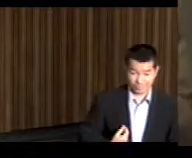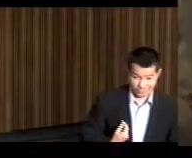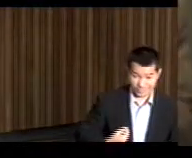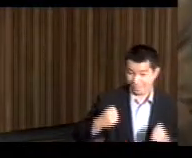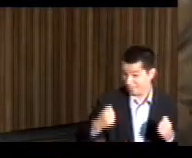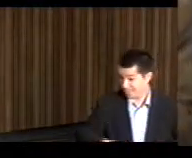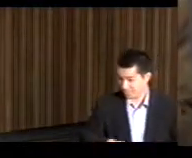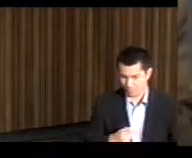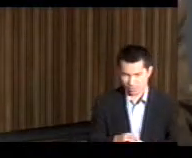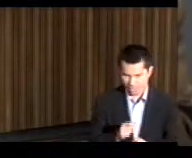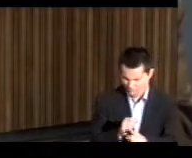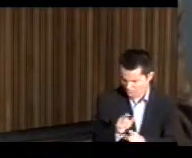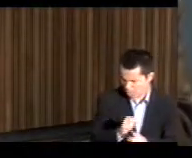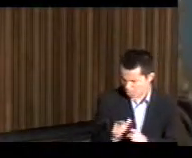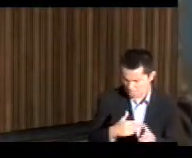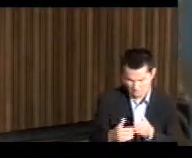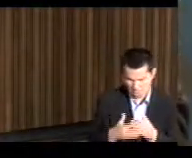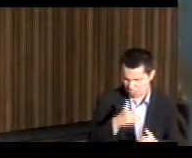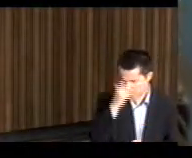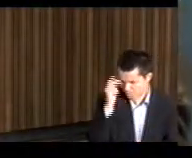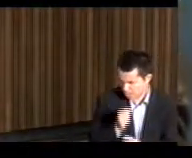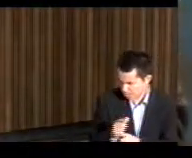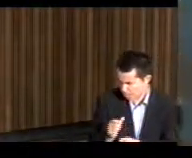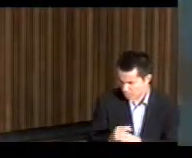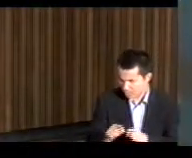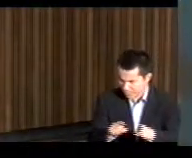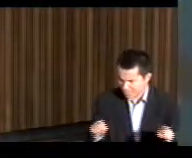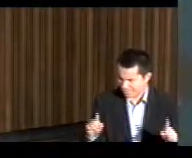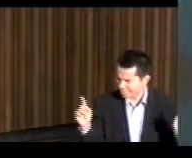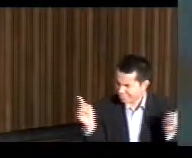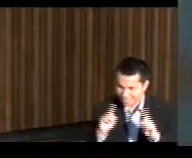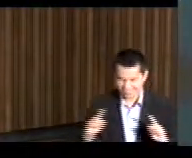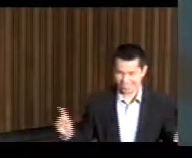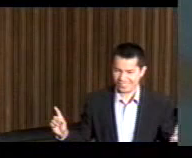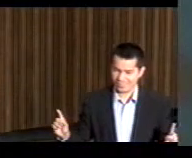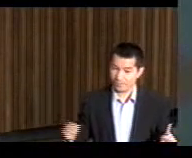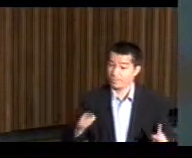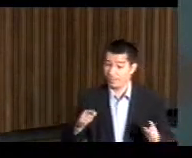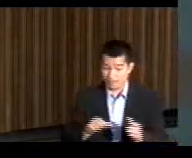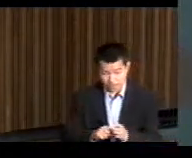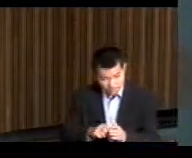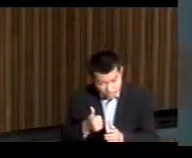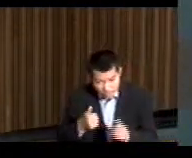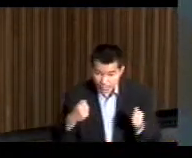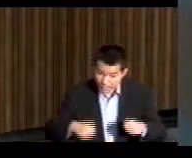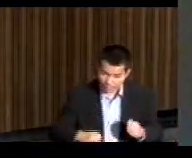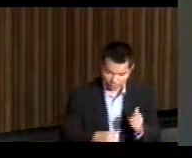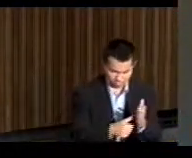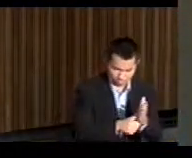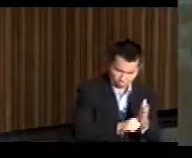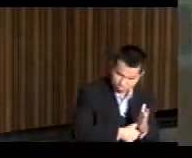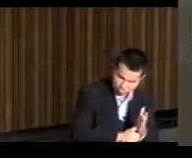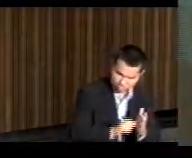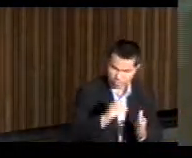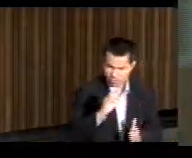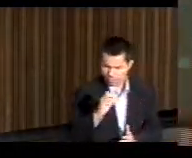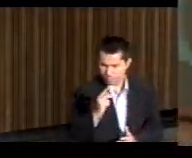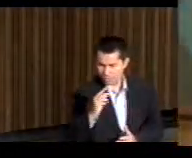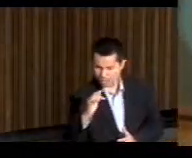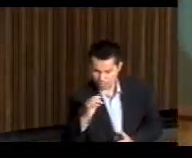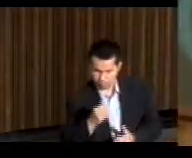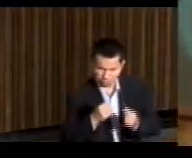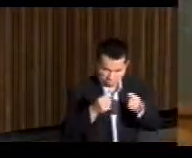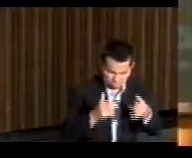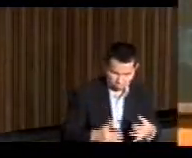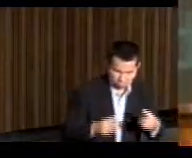Silva, brasileiro, casado, CPF, RG, não é assim mesmo? Tá? Esse aqui está o Antônio, não sei do